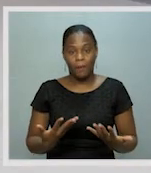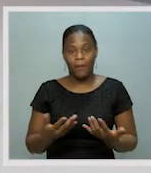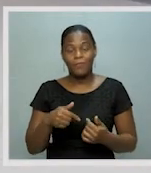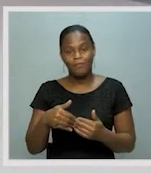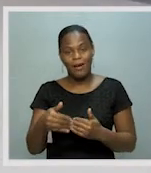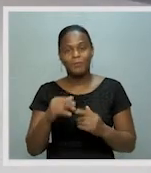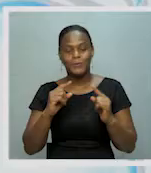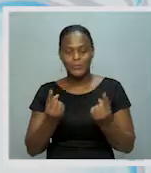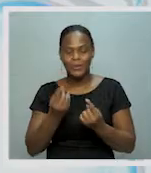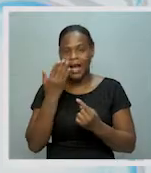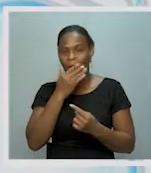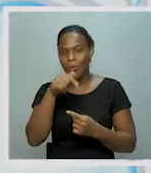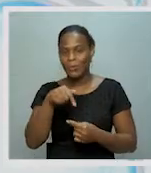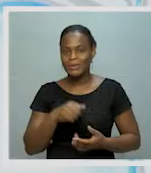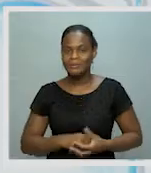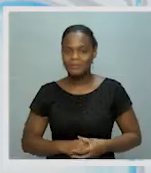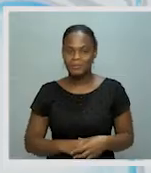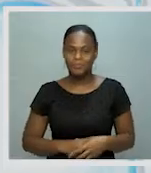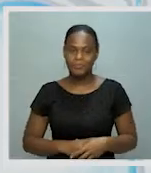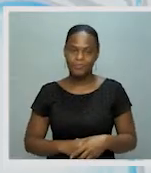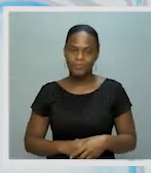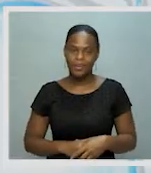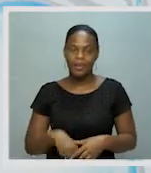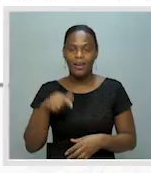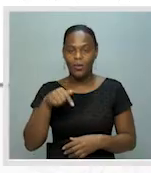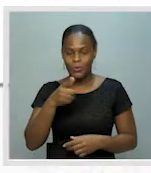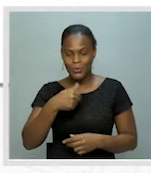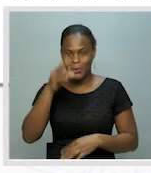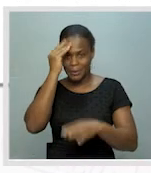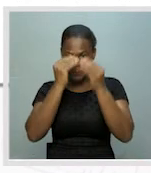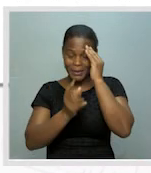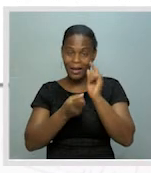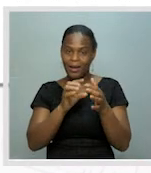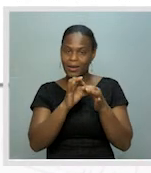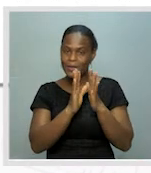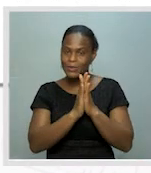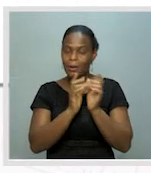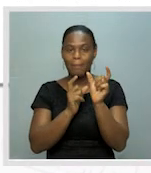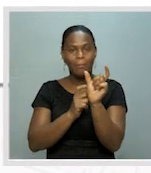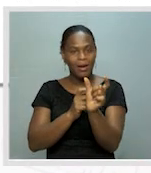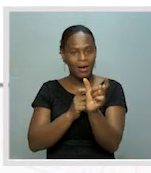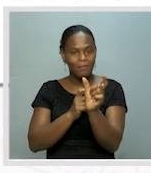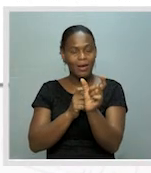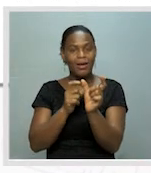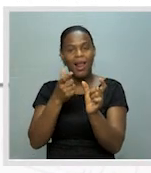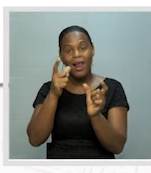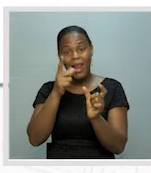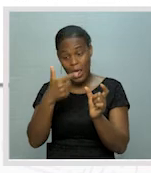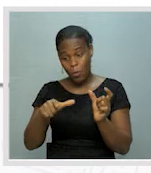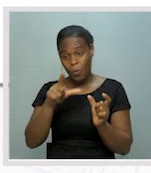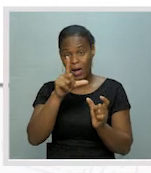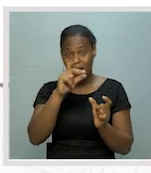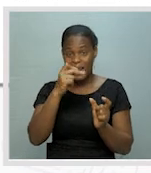Posto isto, vamos à síntese da nossa aula de hoje. Hoje aprendemos que a religião é uma palavra que veio do